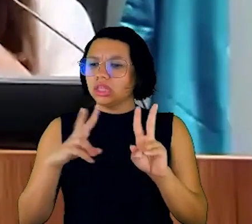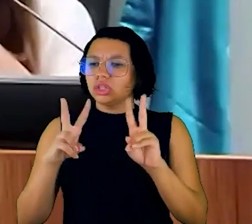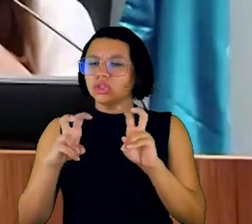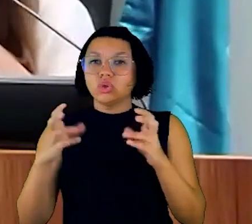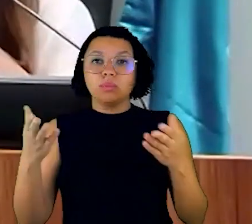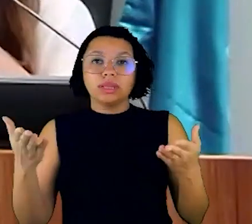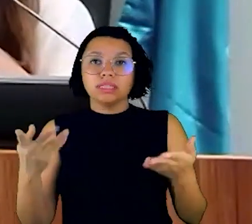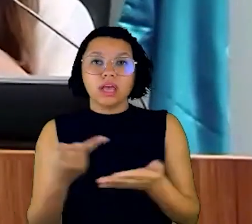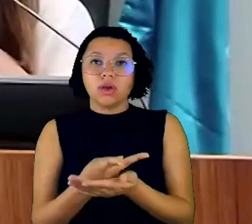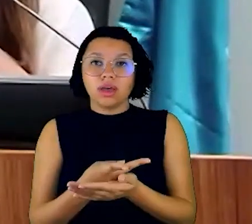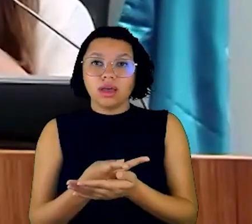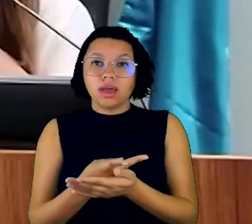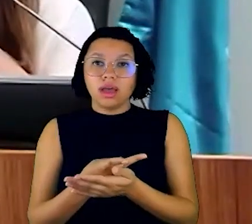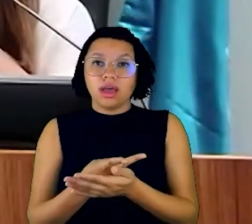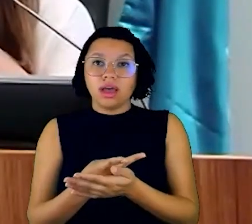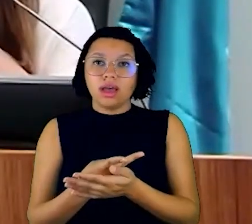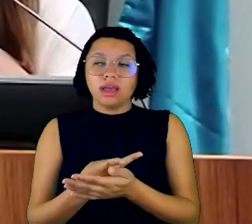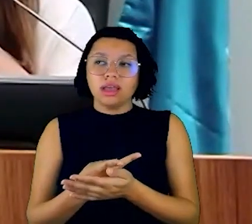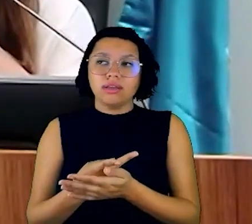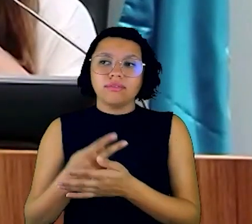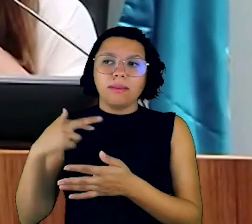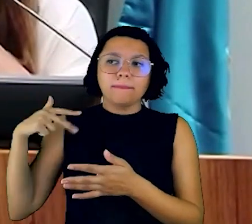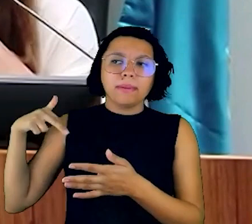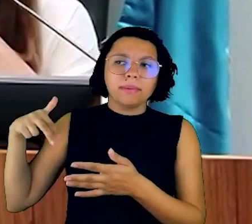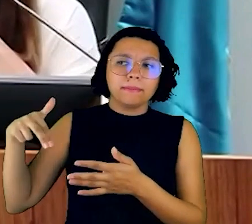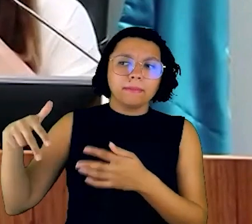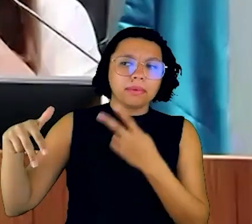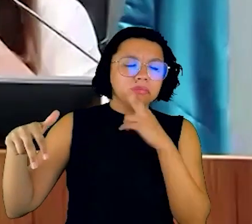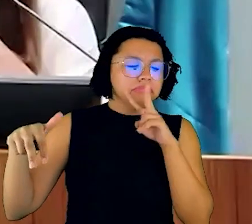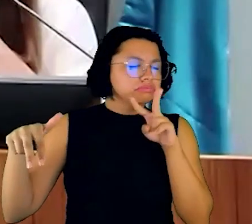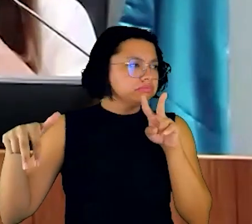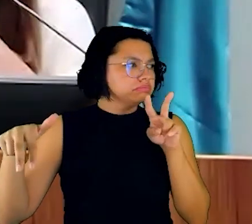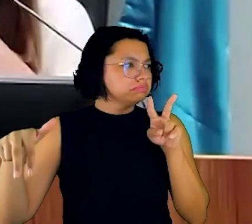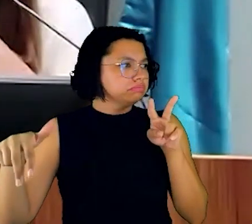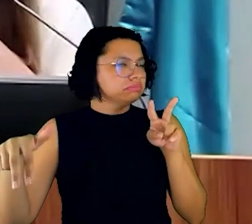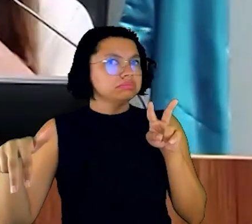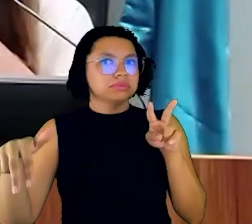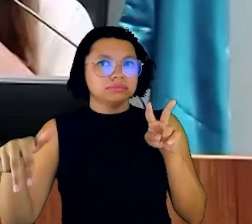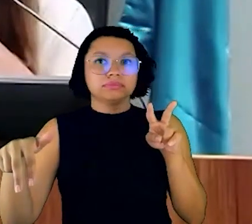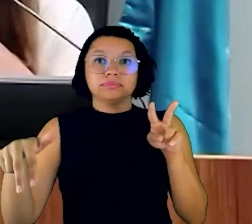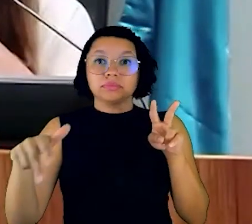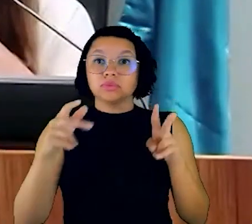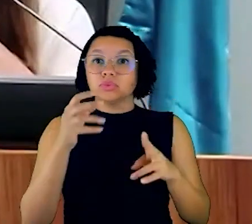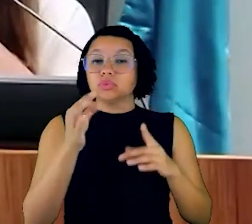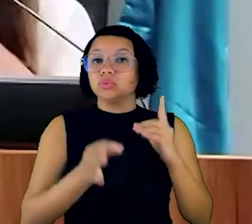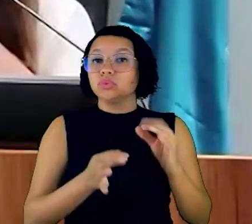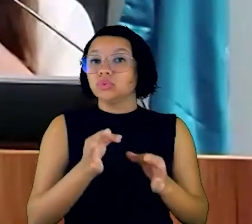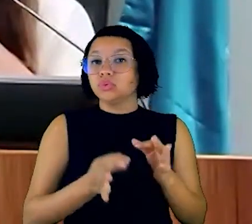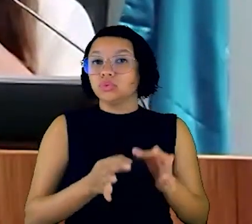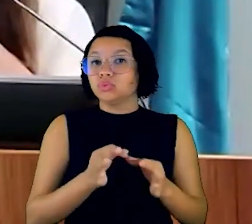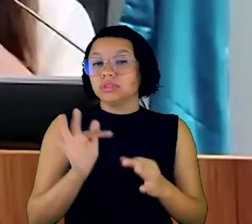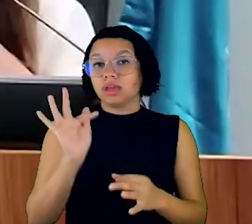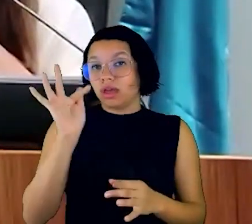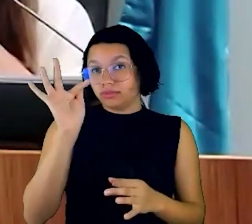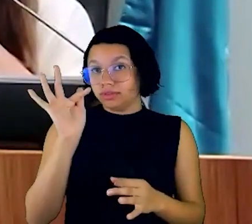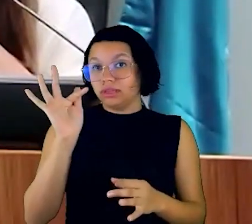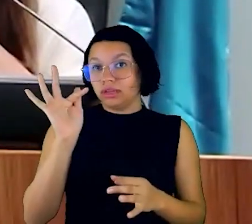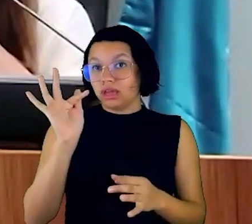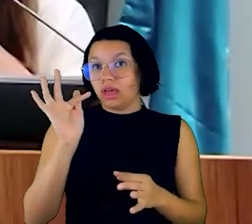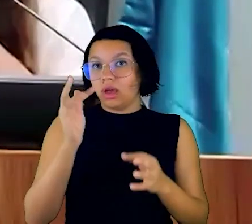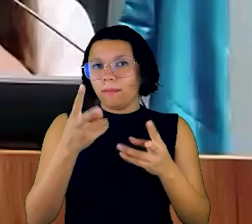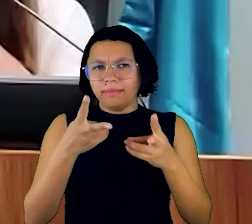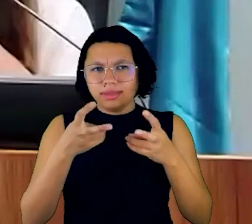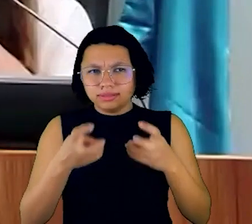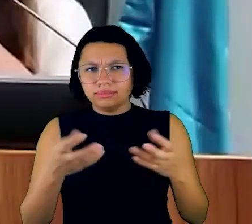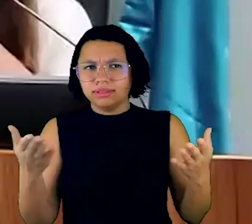fenômeno que parece vem passando ao largo dos olhos do Judiciário Federal, notadamente aqui